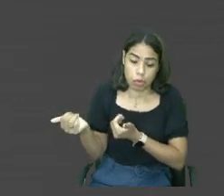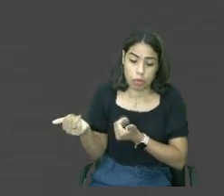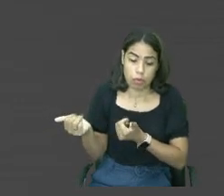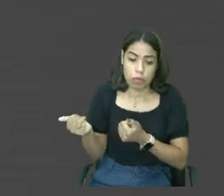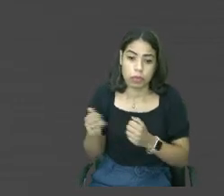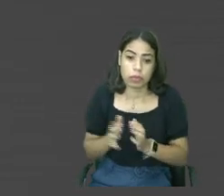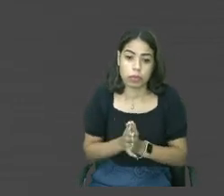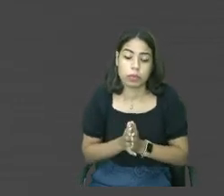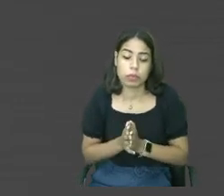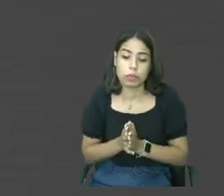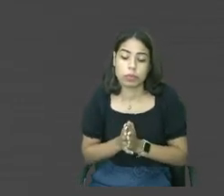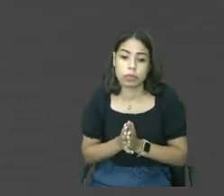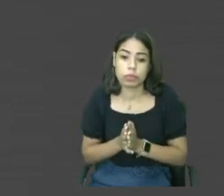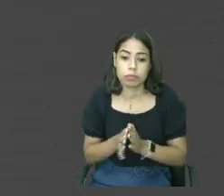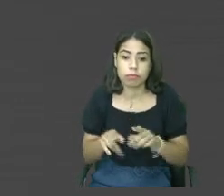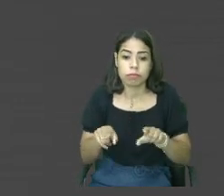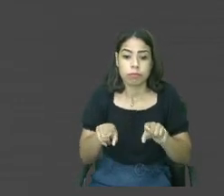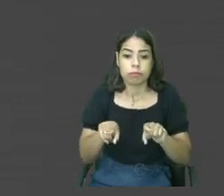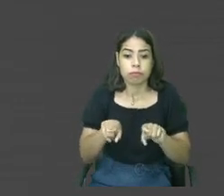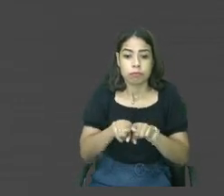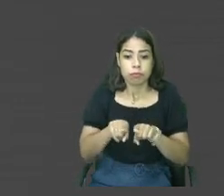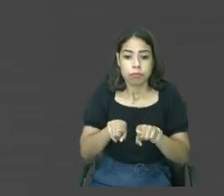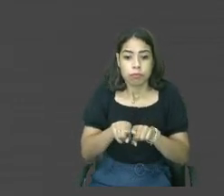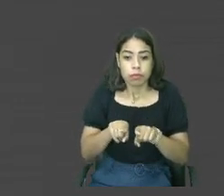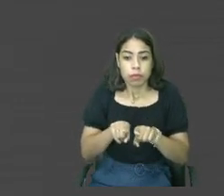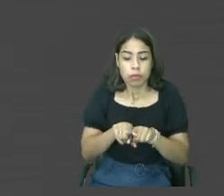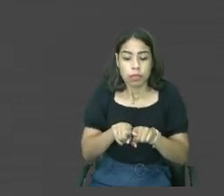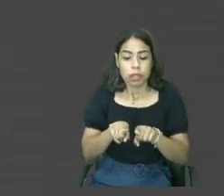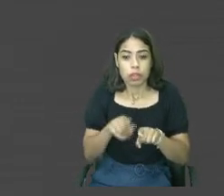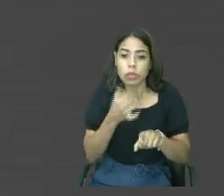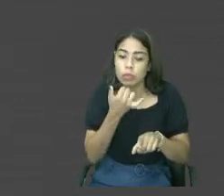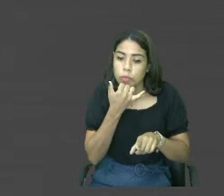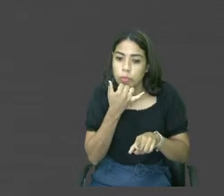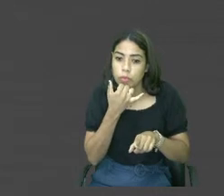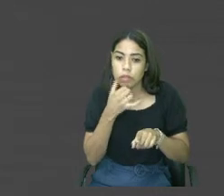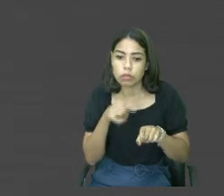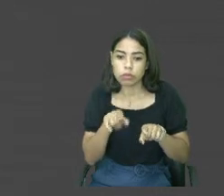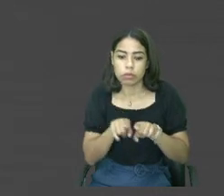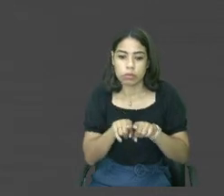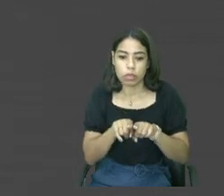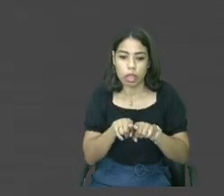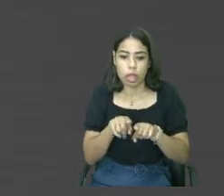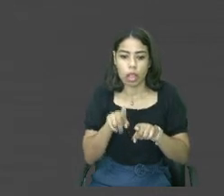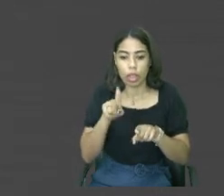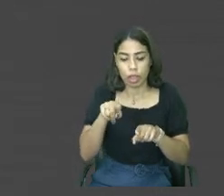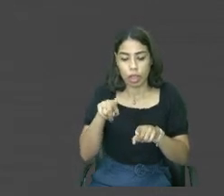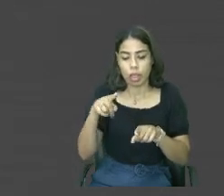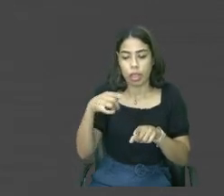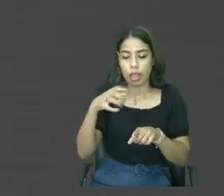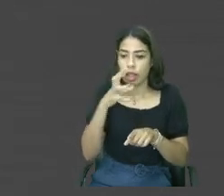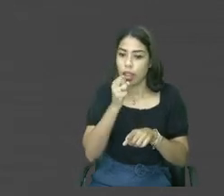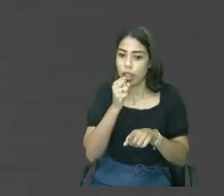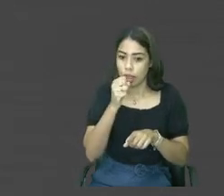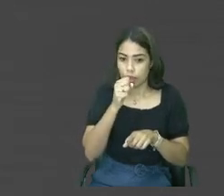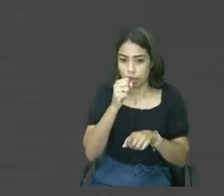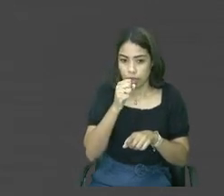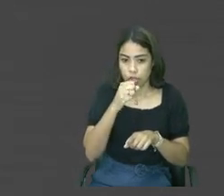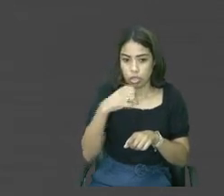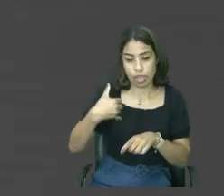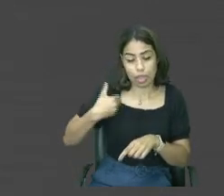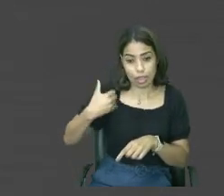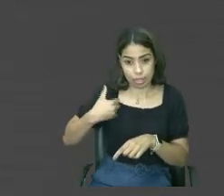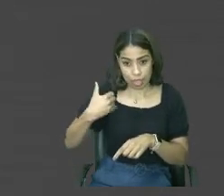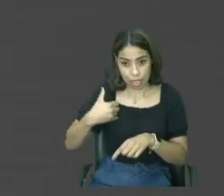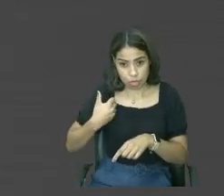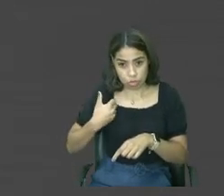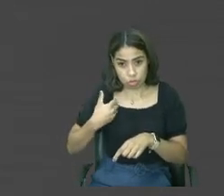E os óbitos, desculpa, na faixa etária são laranja. O verdinho é pelas doenças crônicas não